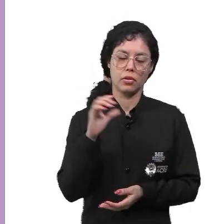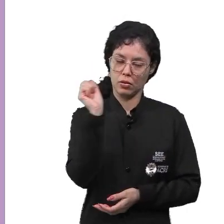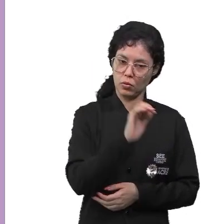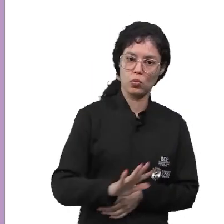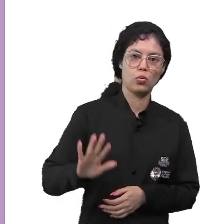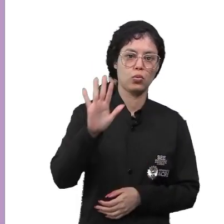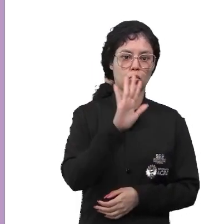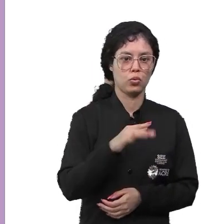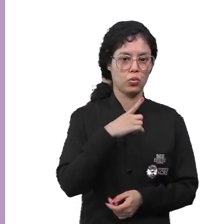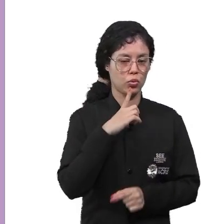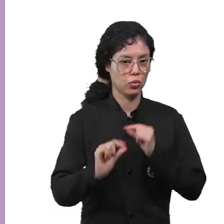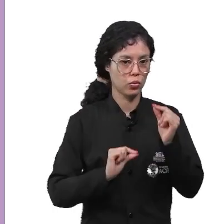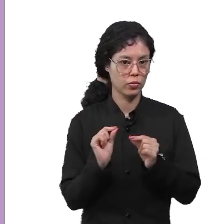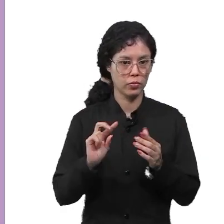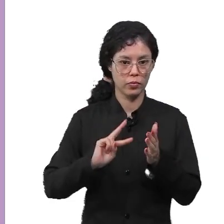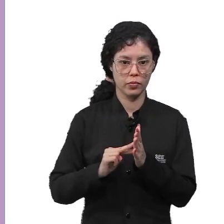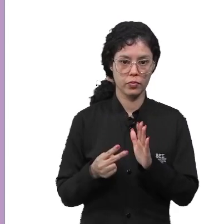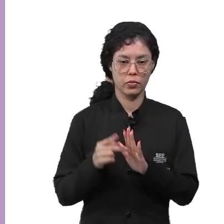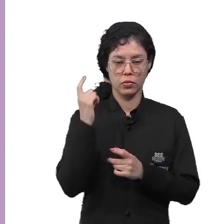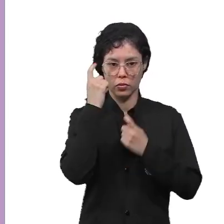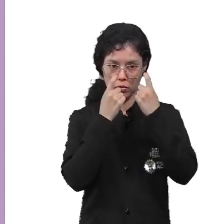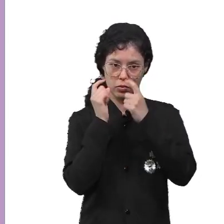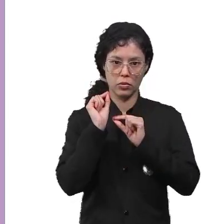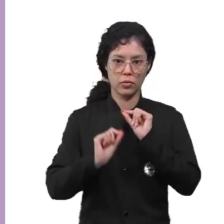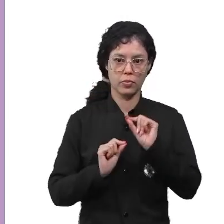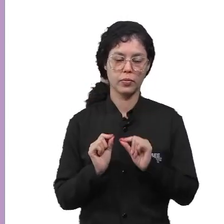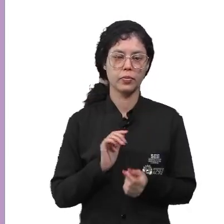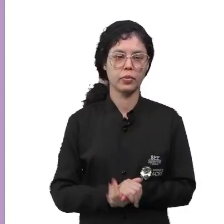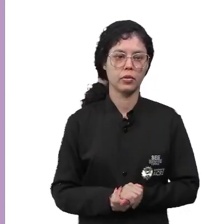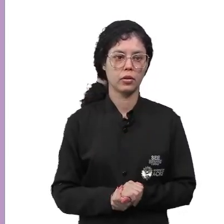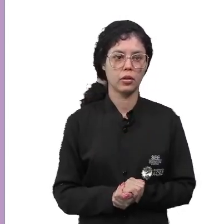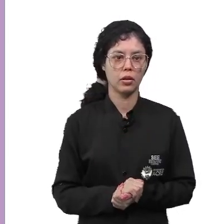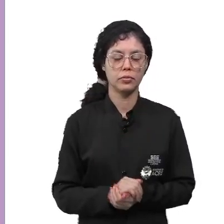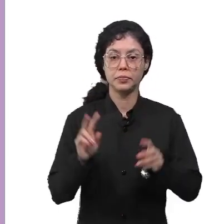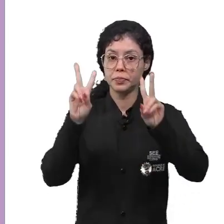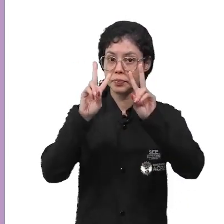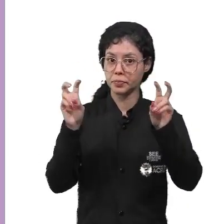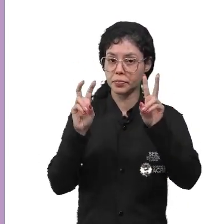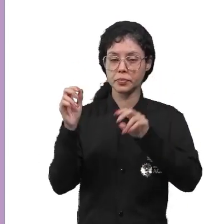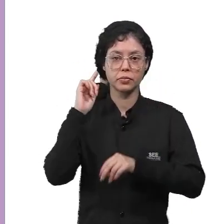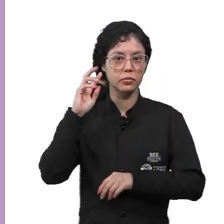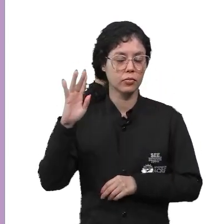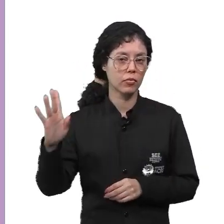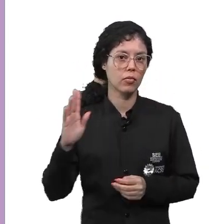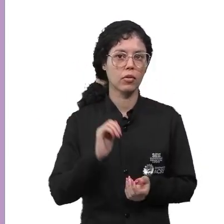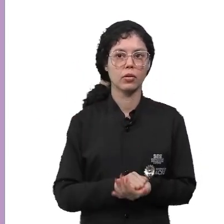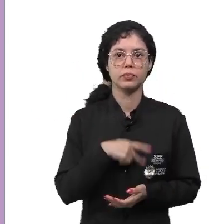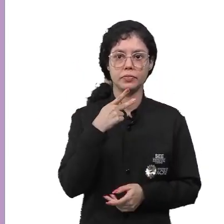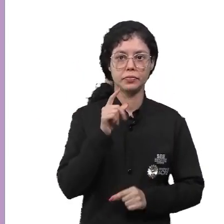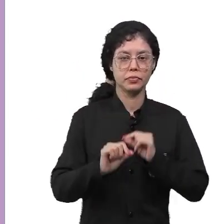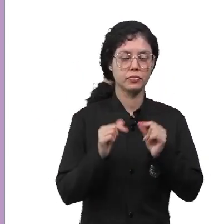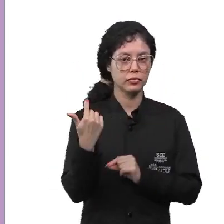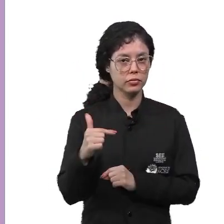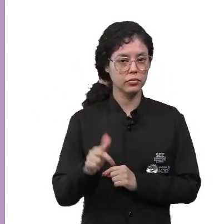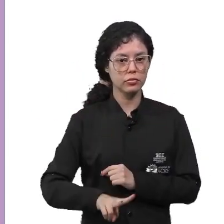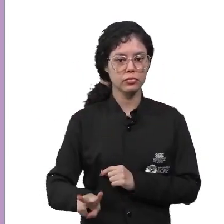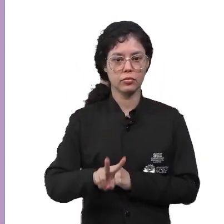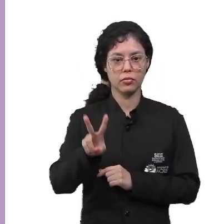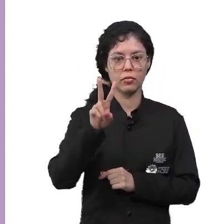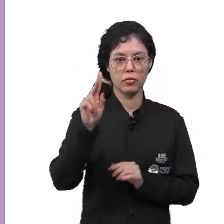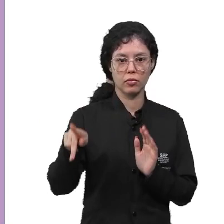modo geral, ela tem as seguintes preocupações: em abordar uma reflexão dizendo que não há